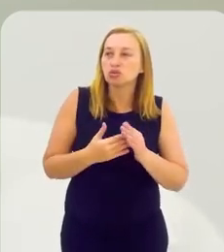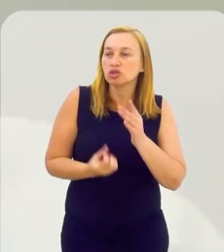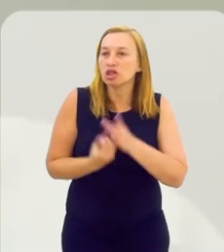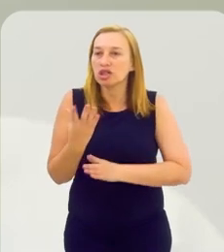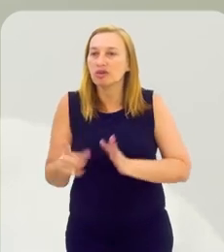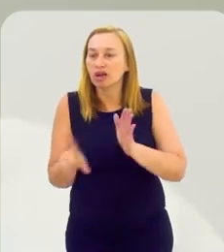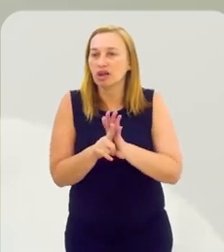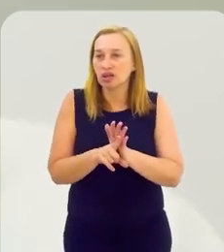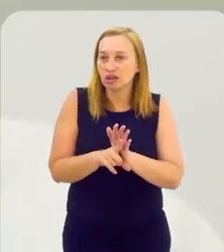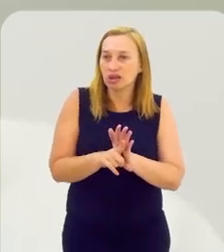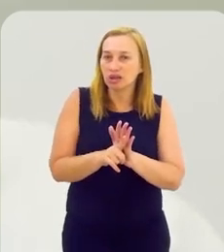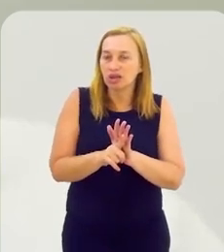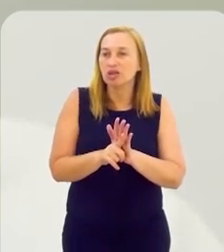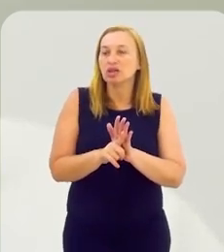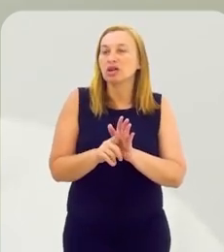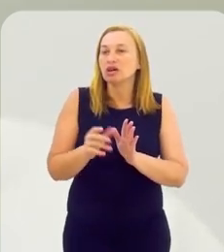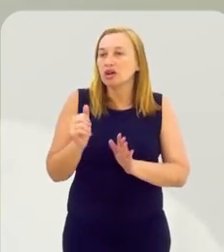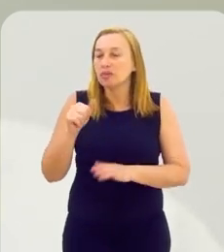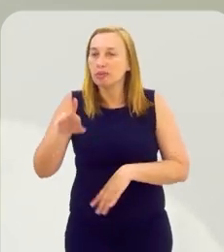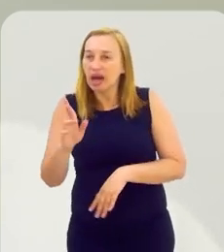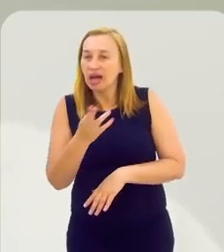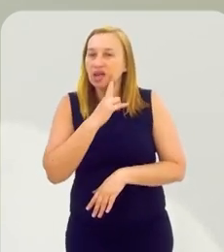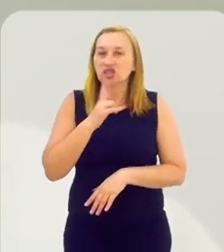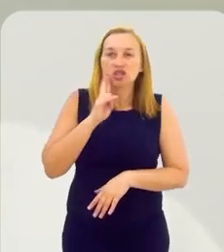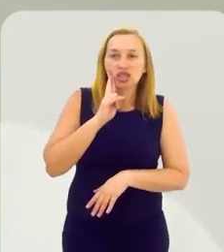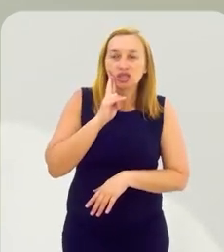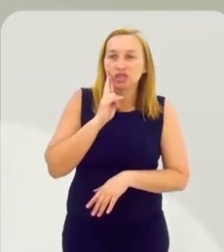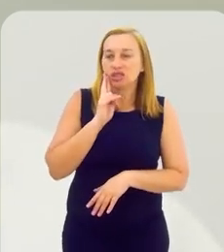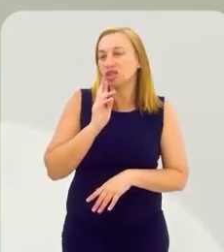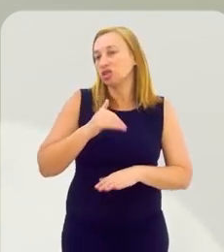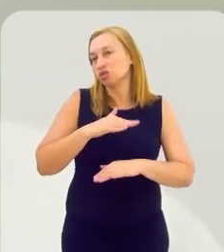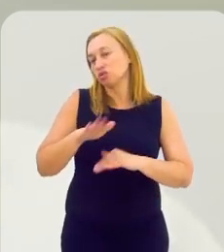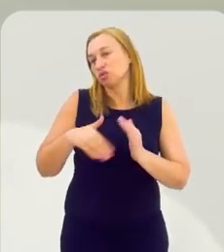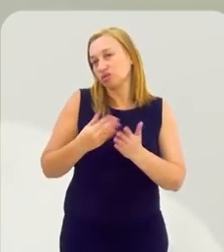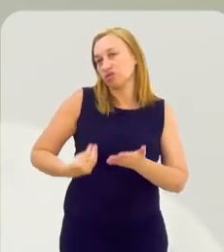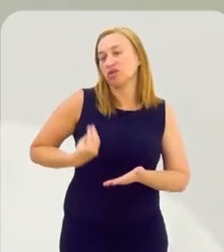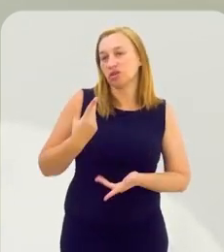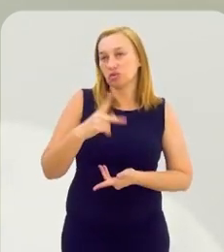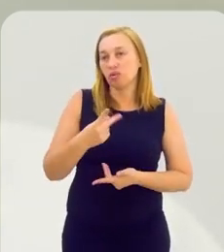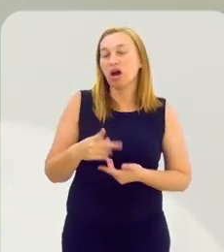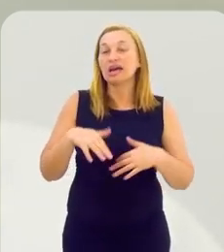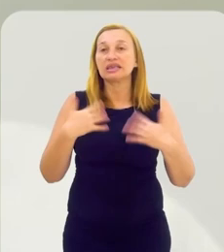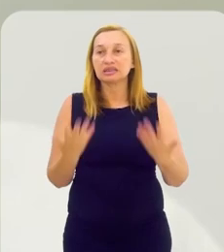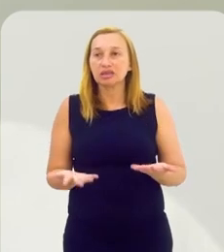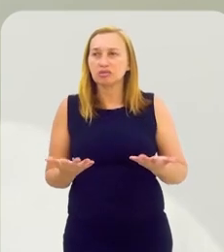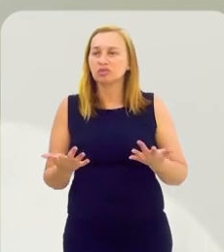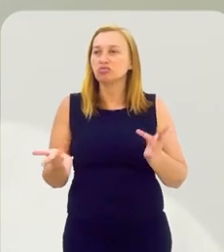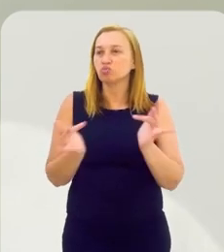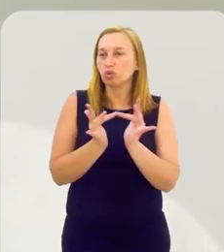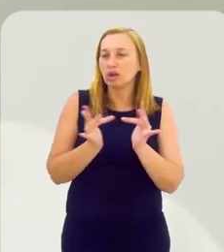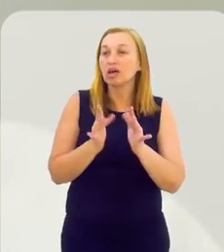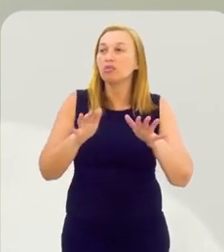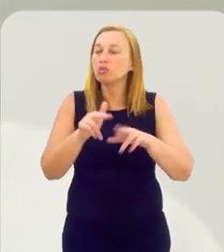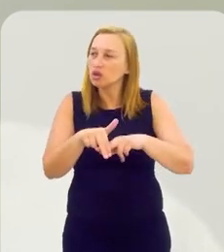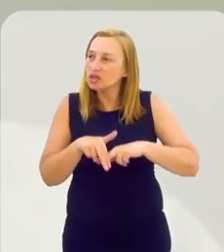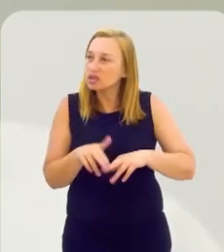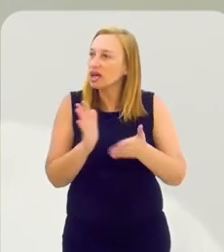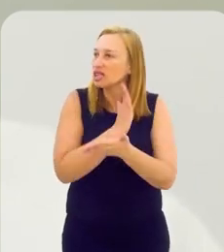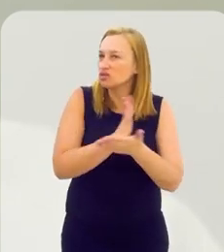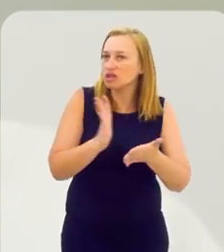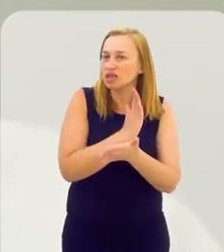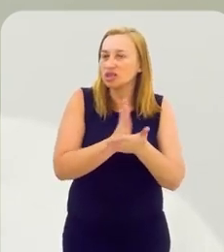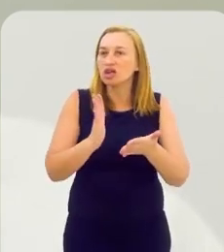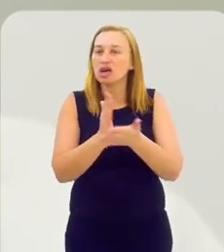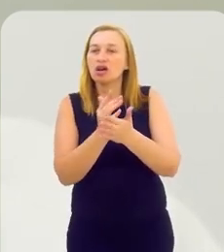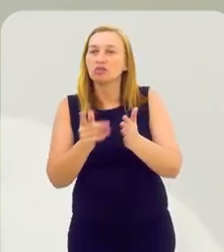mundo come, bebe em bares e restaurantes durante a sua vida. Então, existe muita familiaridade dentro disso. E, portanto, muitas vezes há